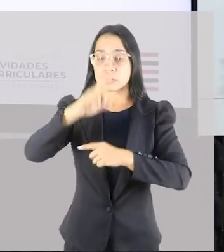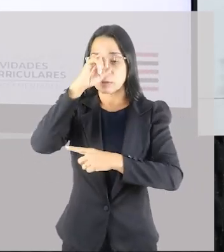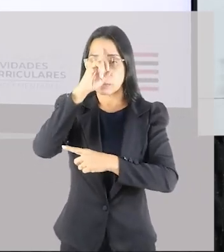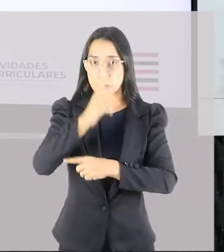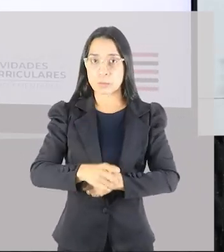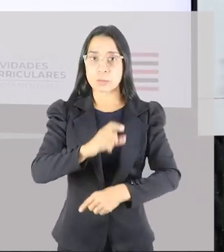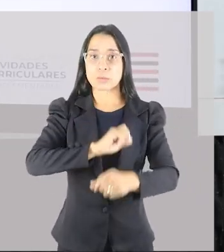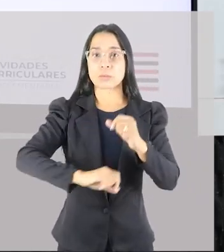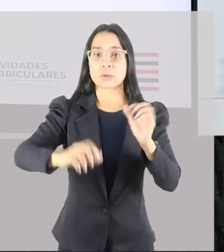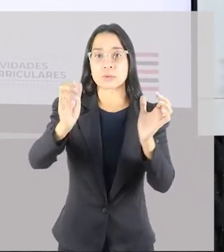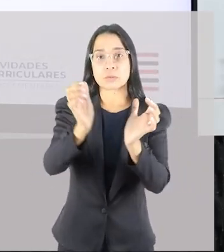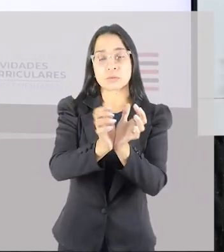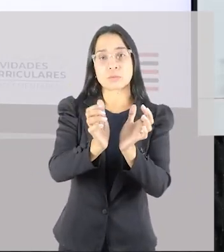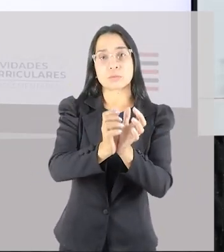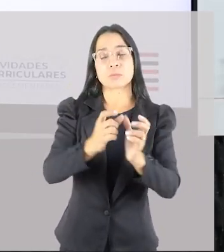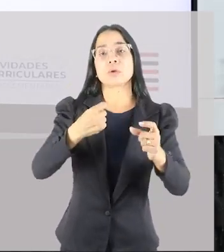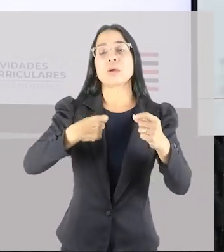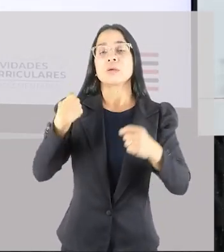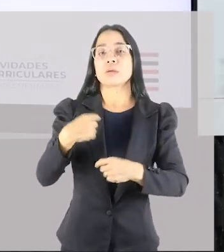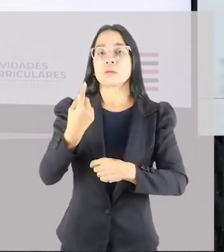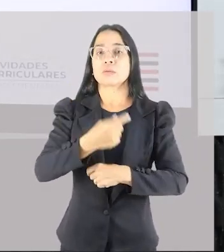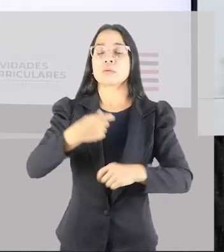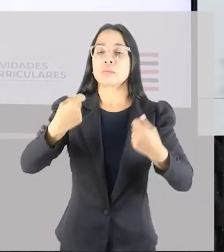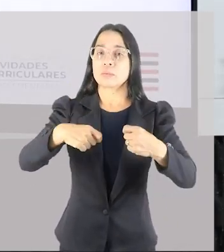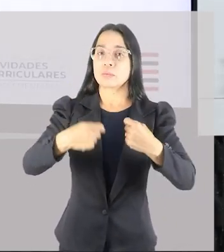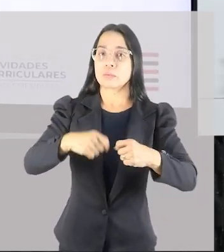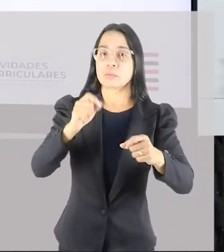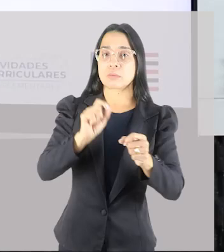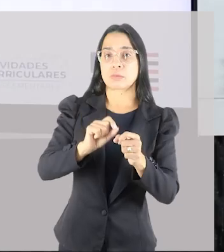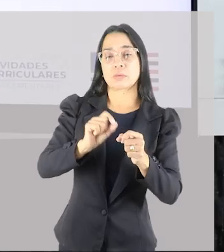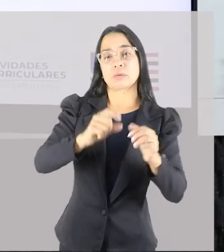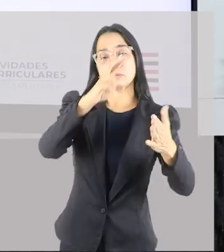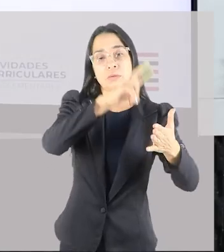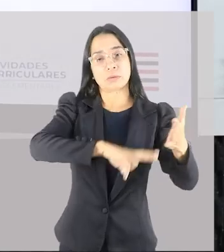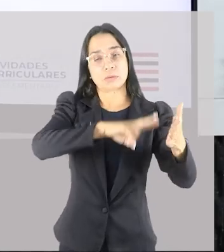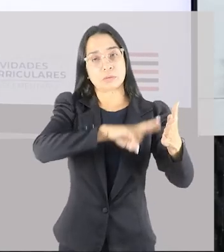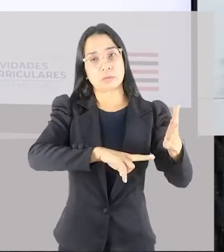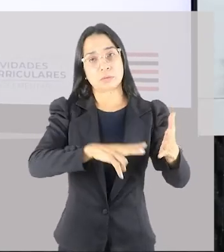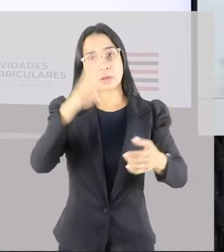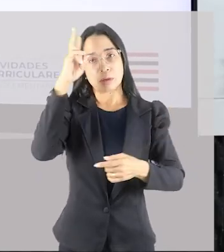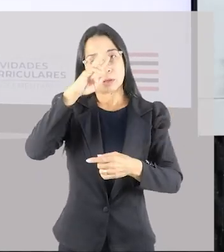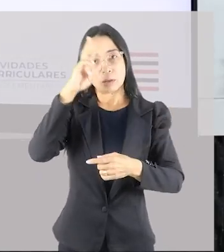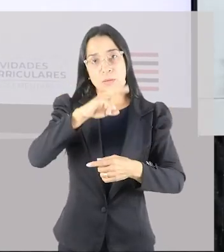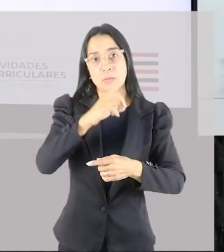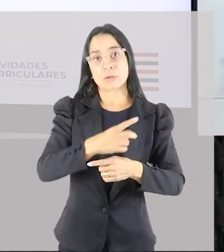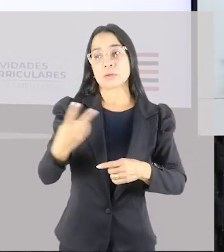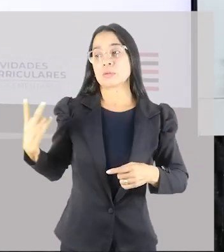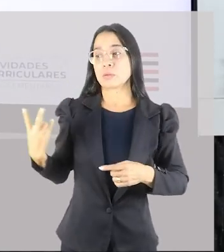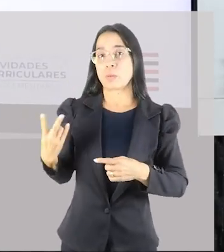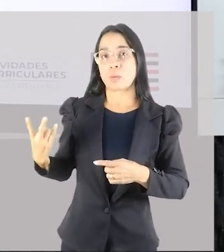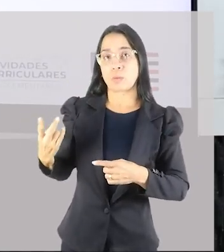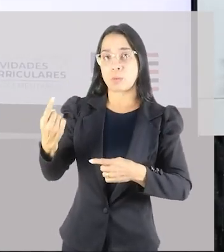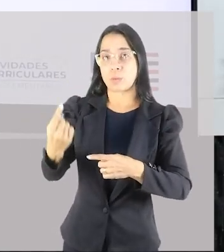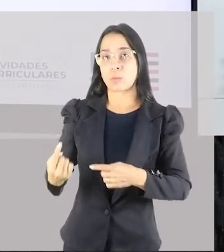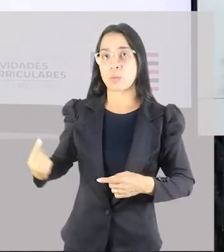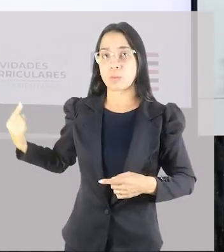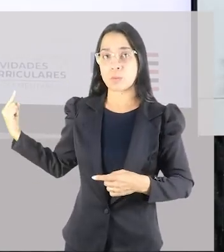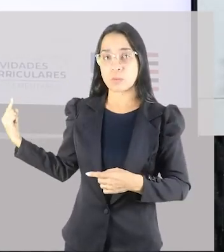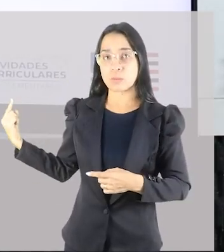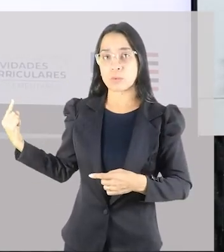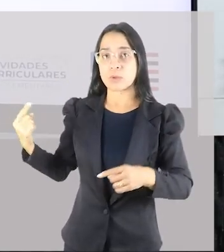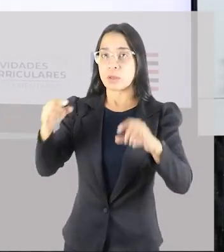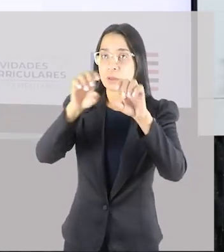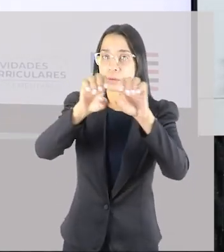gente precisa também fazer esta leitura lembrando vocês que essas duas estruturas ideologia ali nação são estruturas que trabalham